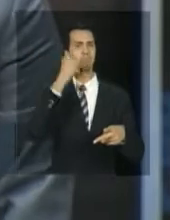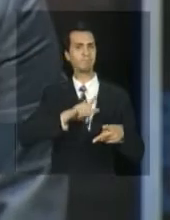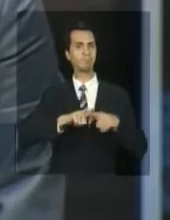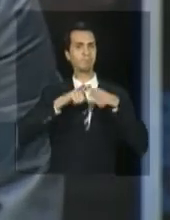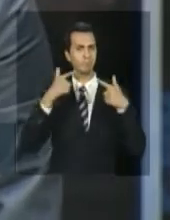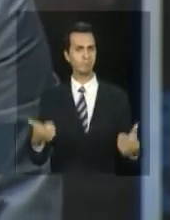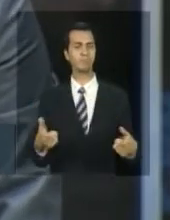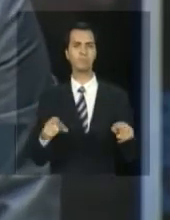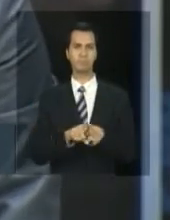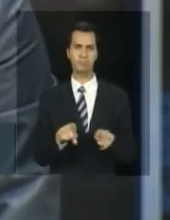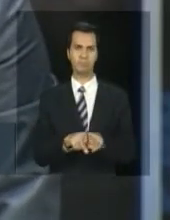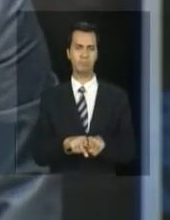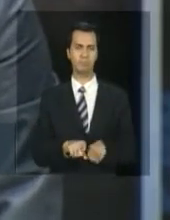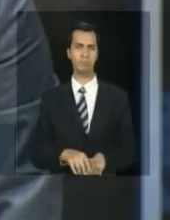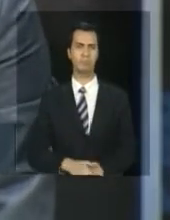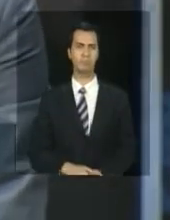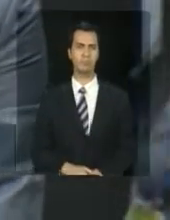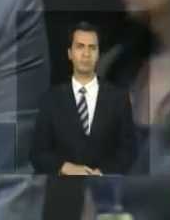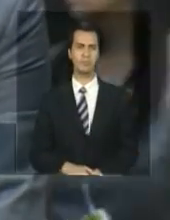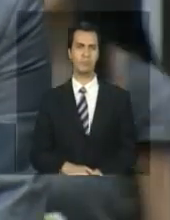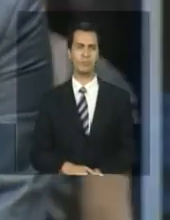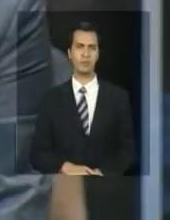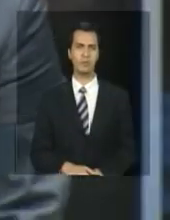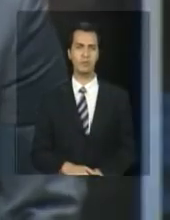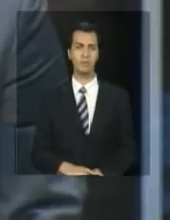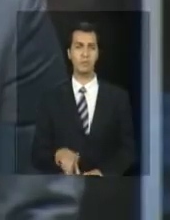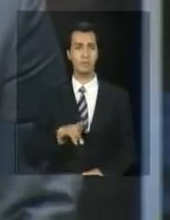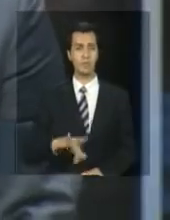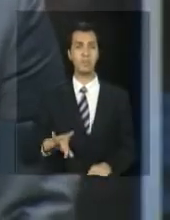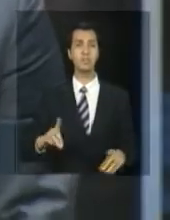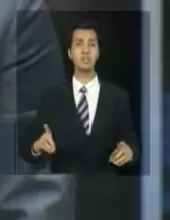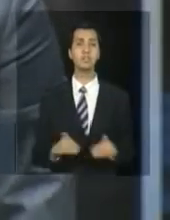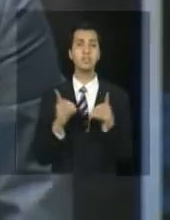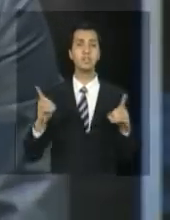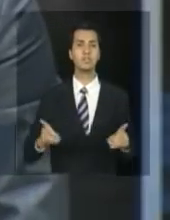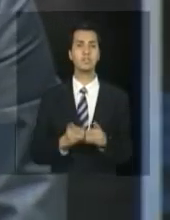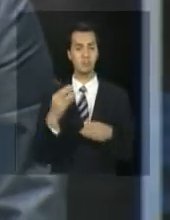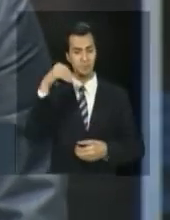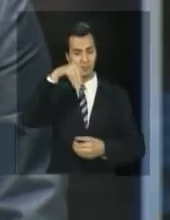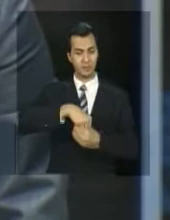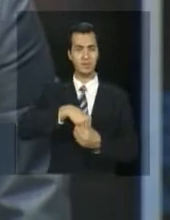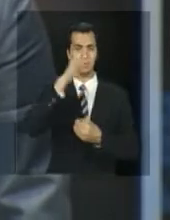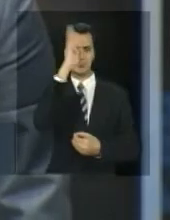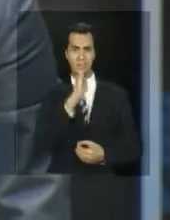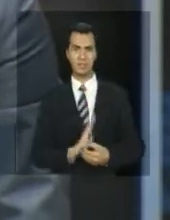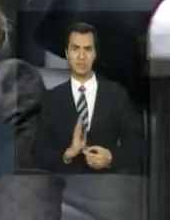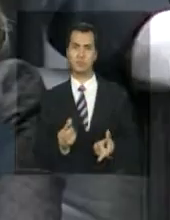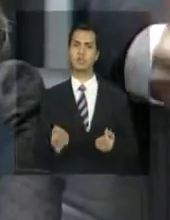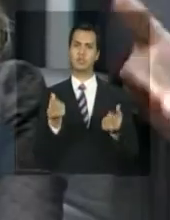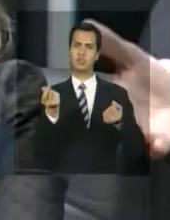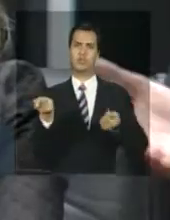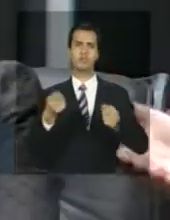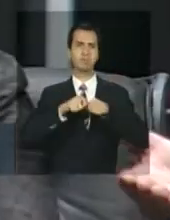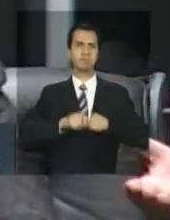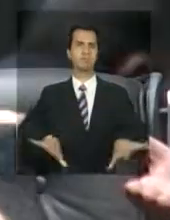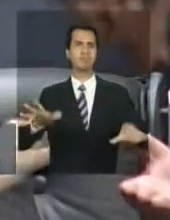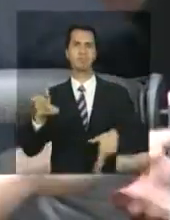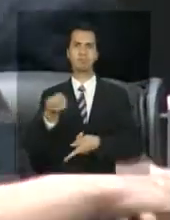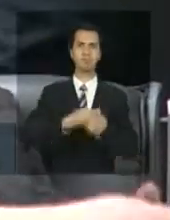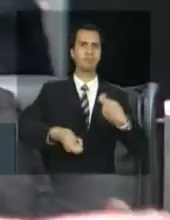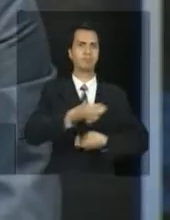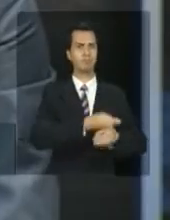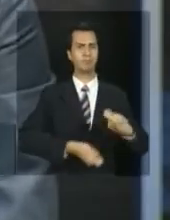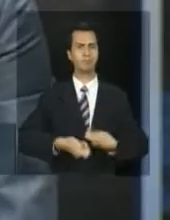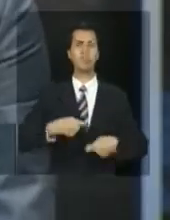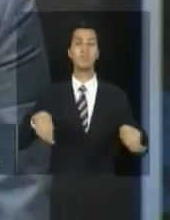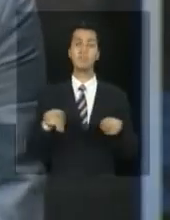pensionistas da Previdência Social, mantendo o dinamismo do mercado interno. Também já está em vigor